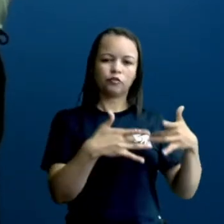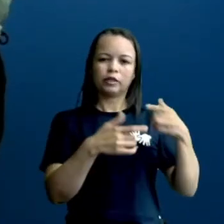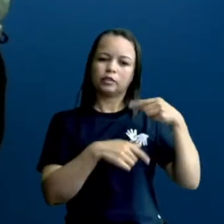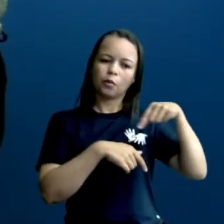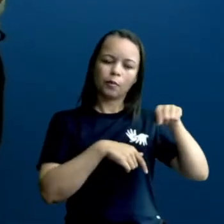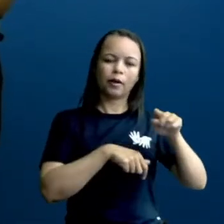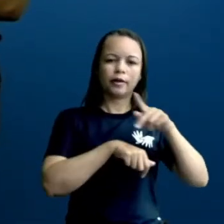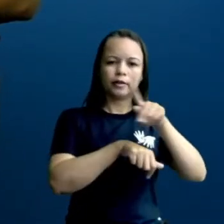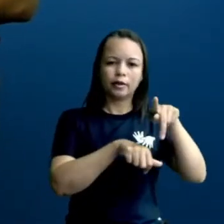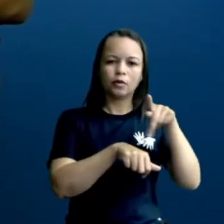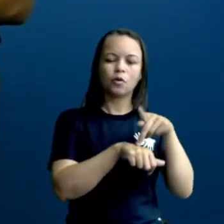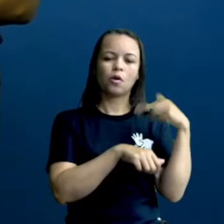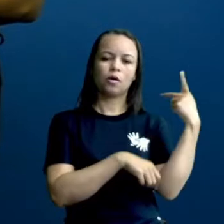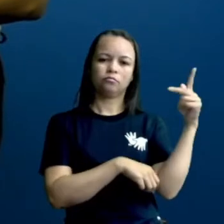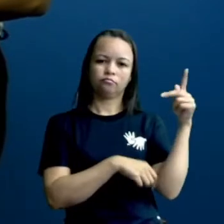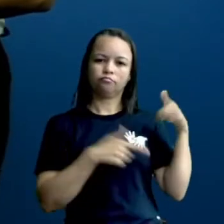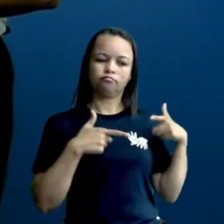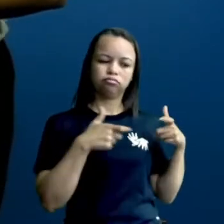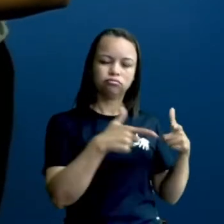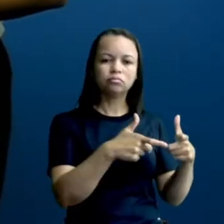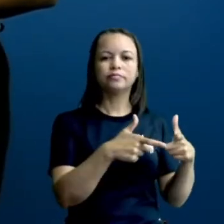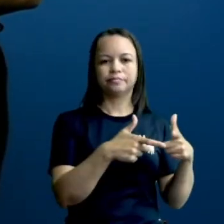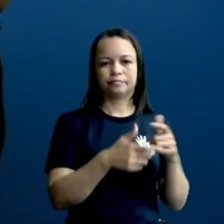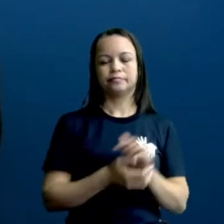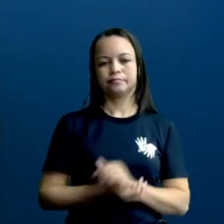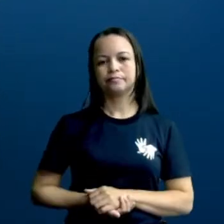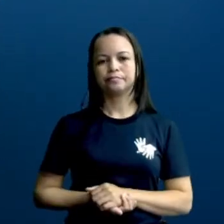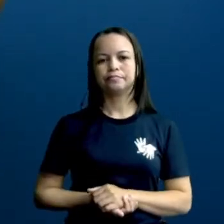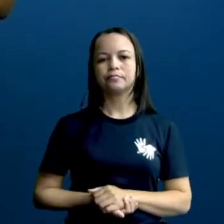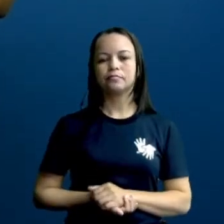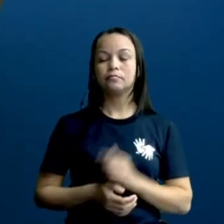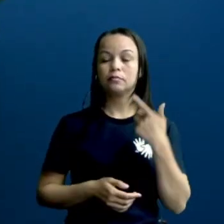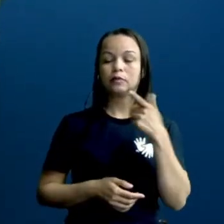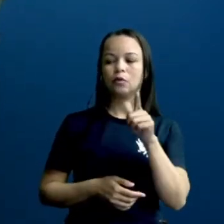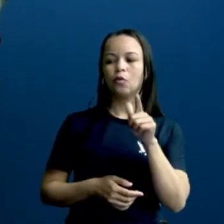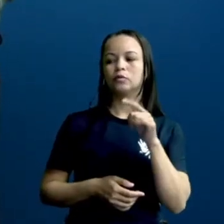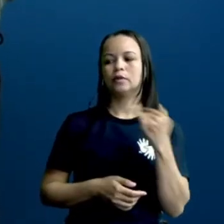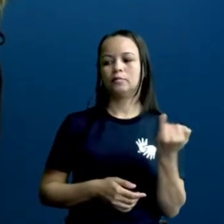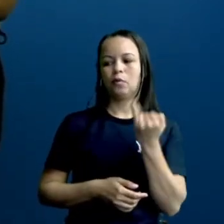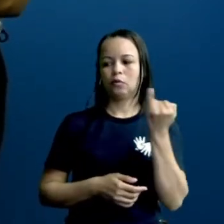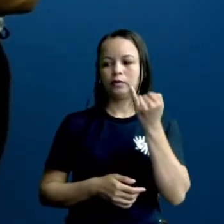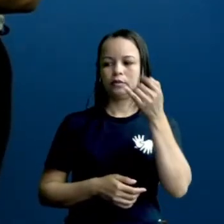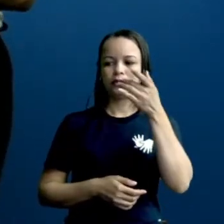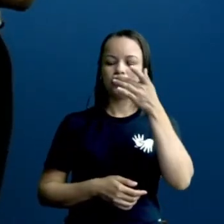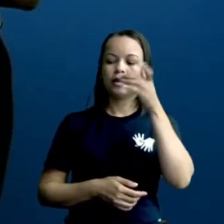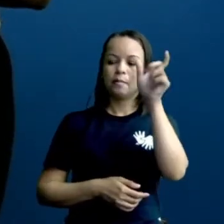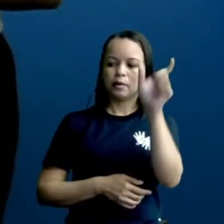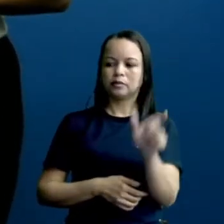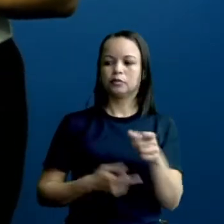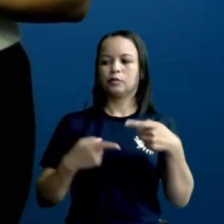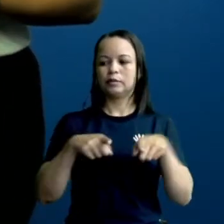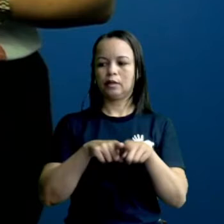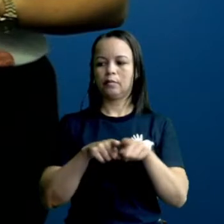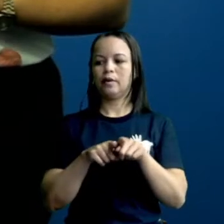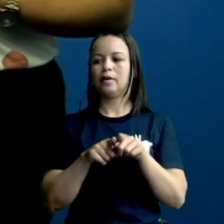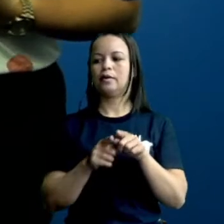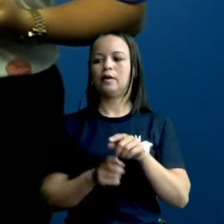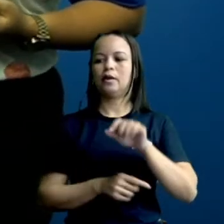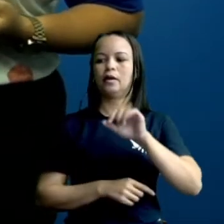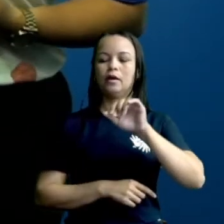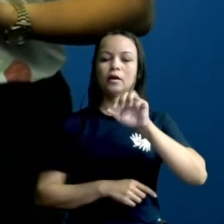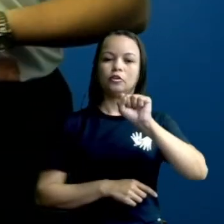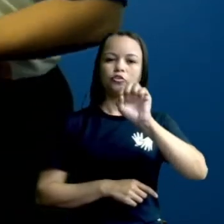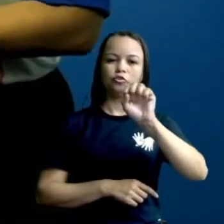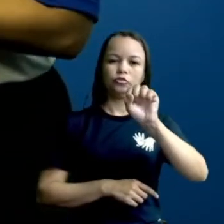para servir na Guerra do Paraguai, certo? Outra figura que é José Teixeira de Albuquerque, que foi quem escreveu nosso hino, que nós